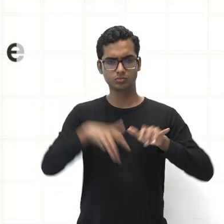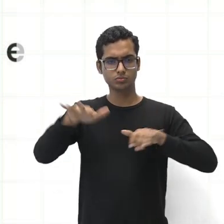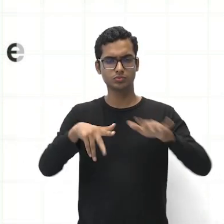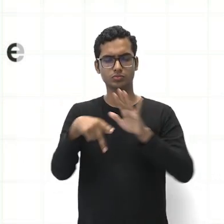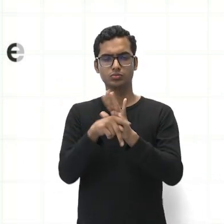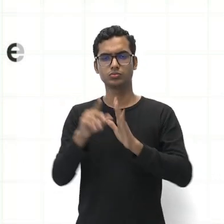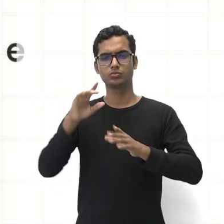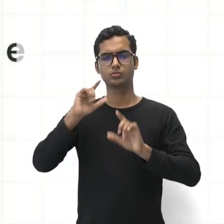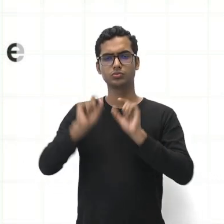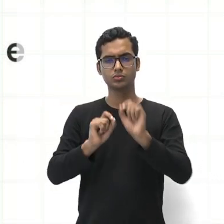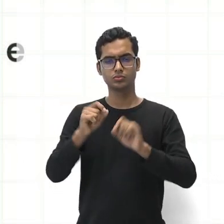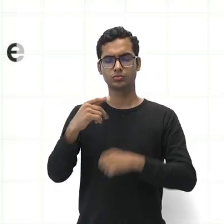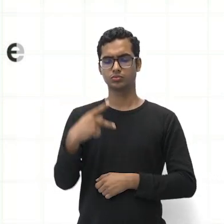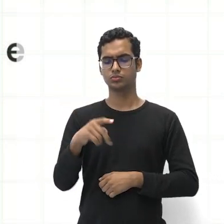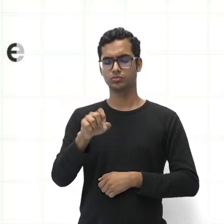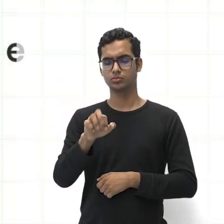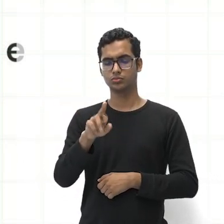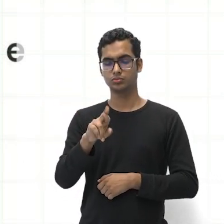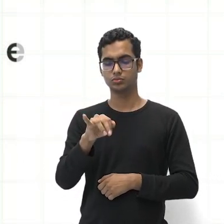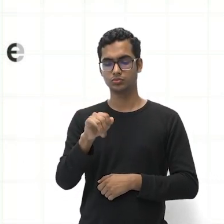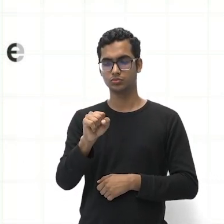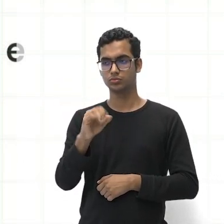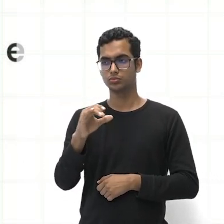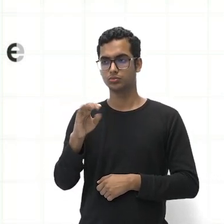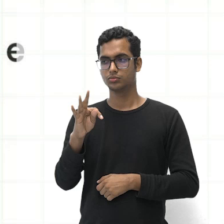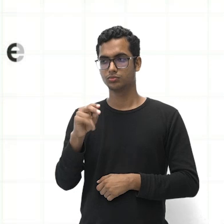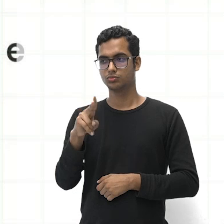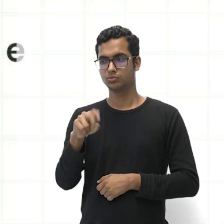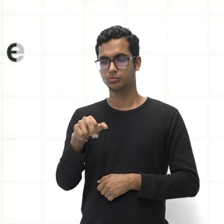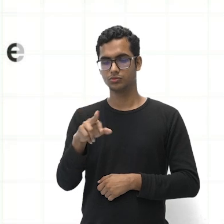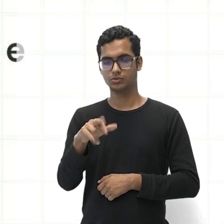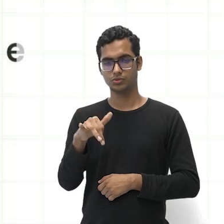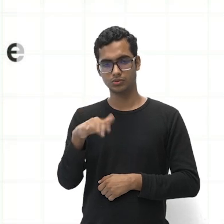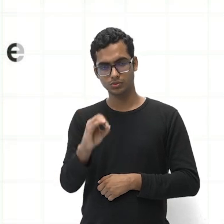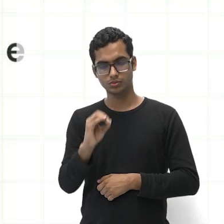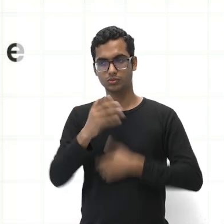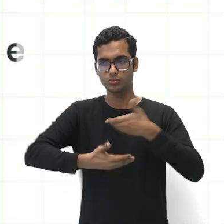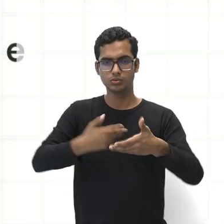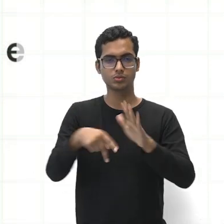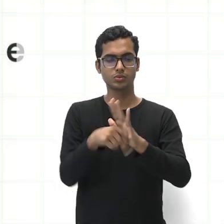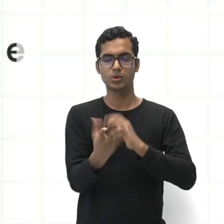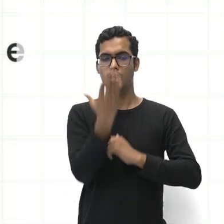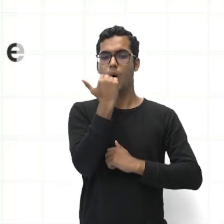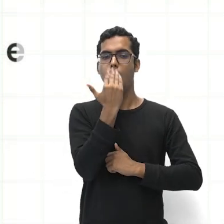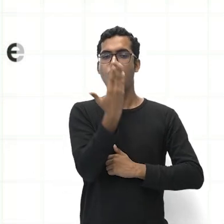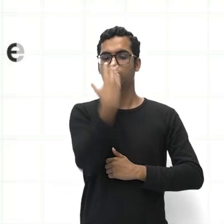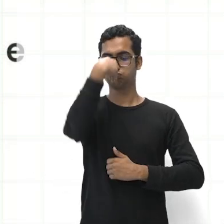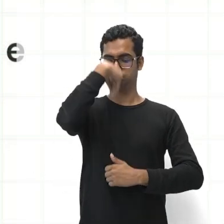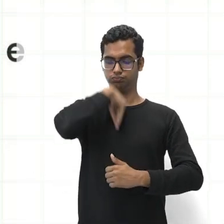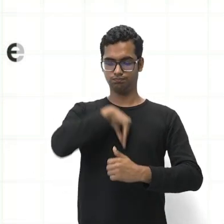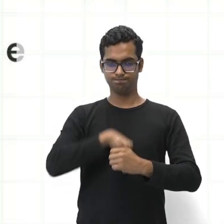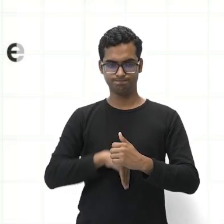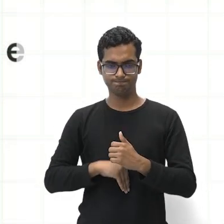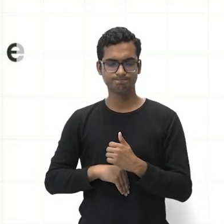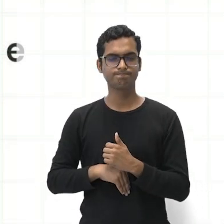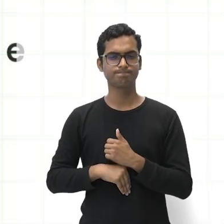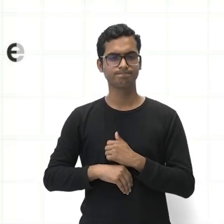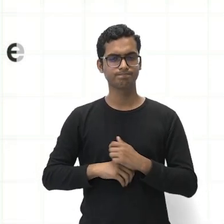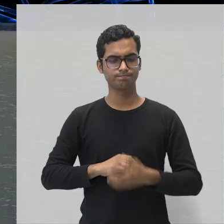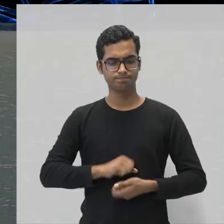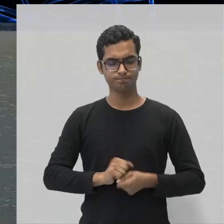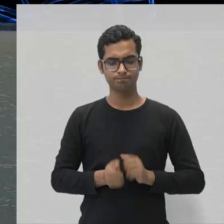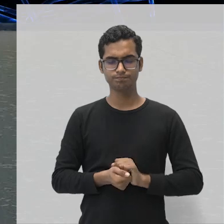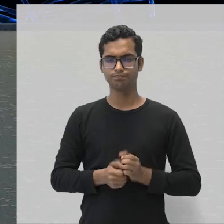movimentos peristálticos durante o processo de digestão. Então, aí apresentei para vocês